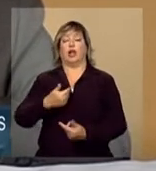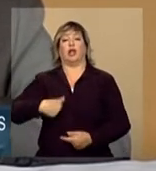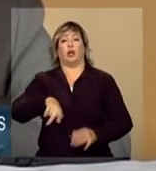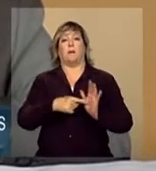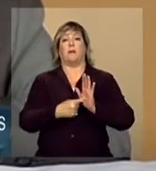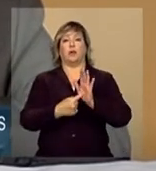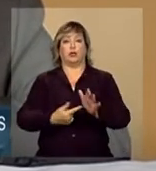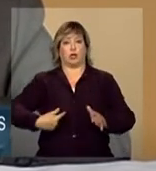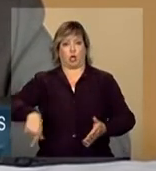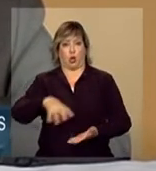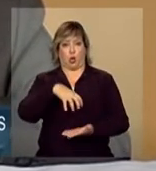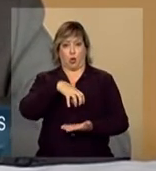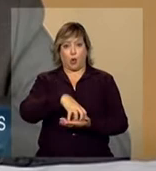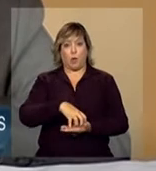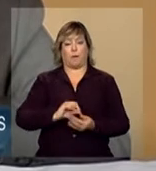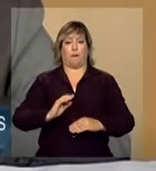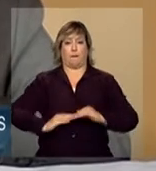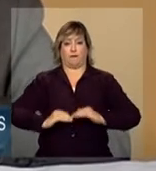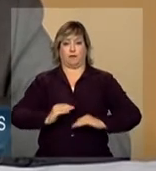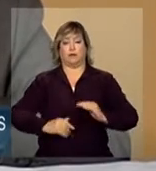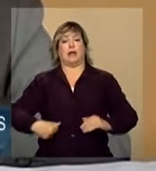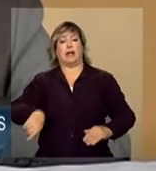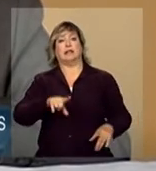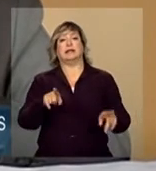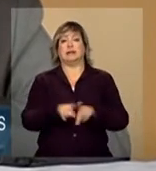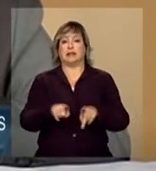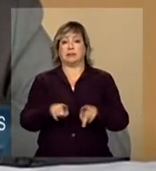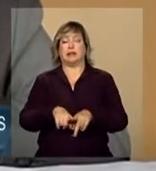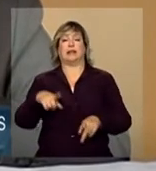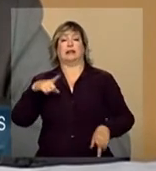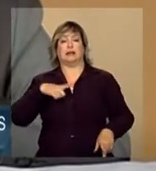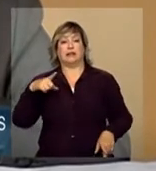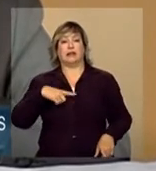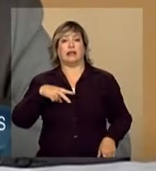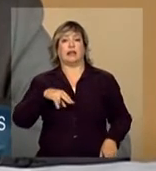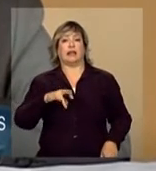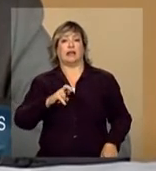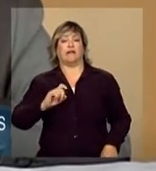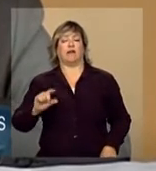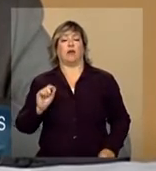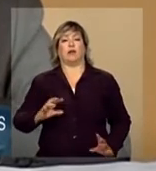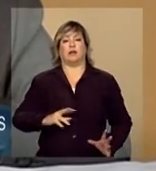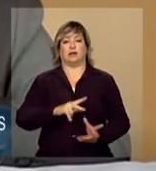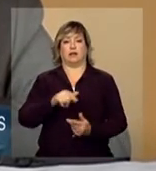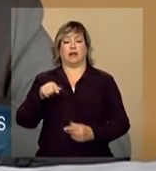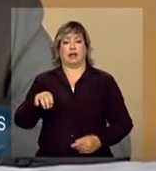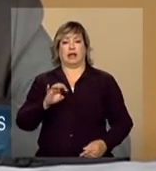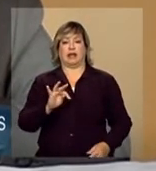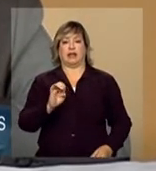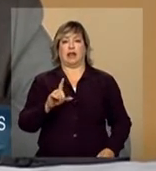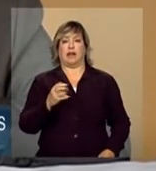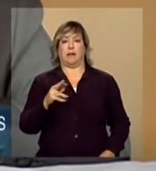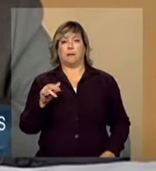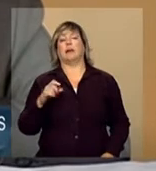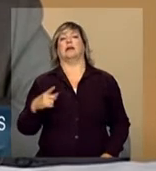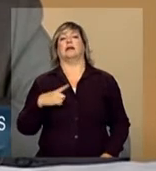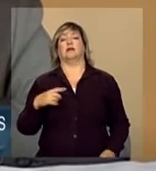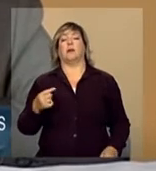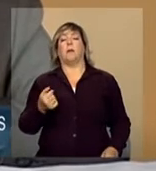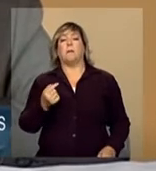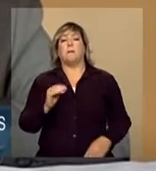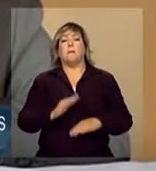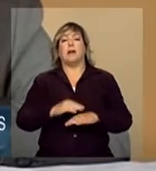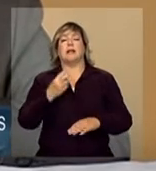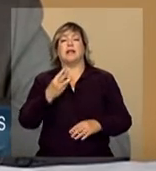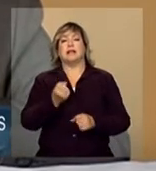de profissionais, eles também têm um nível internacional, ou seja, a Telebrás, ela se equiparou em pouco mais de 3 anos, um pouco menos